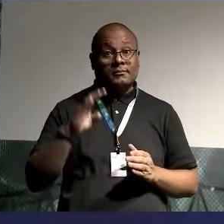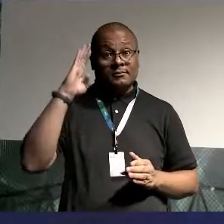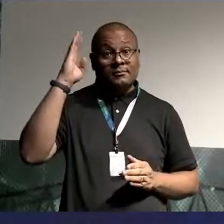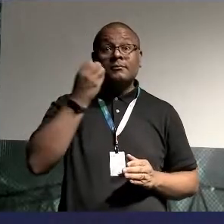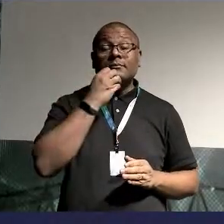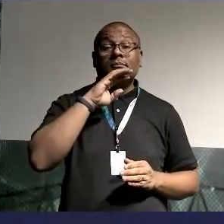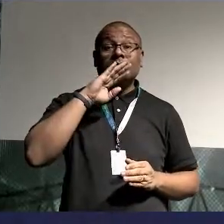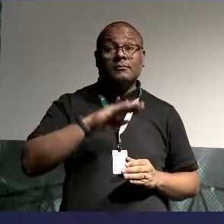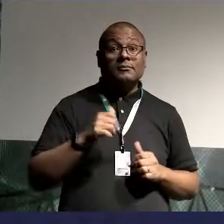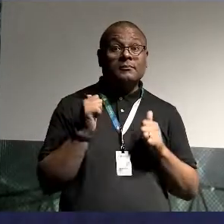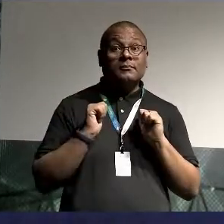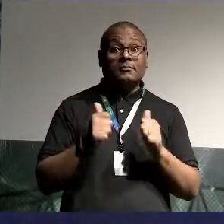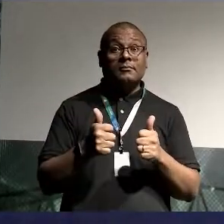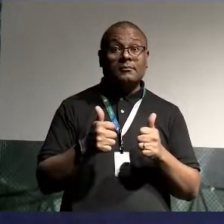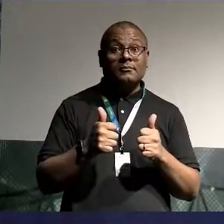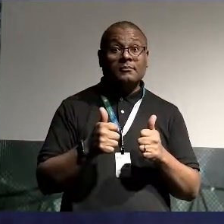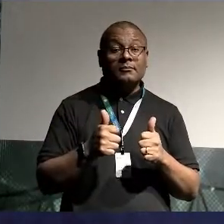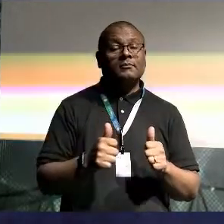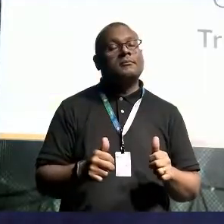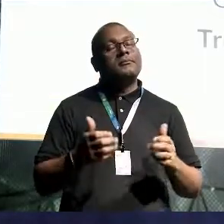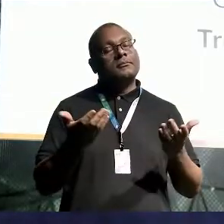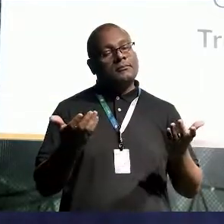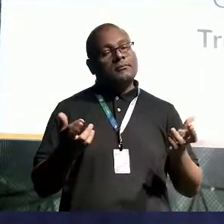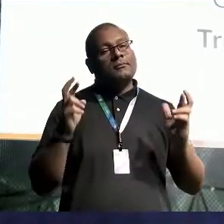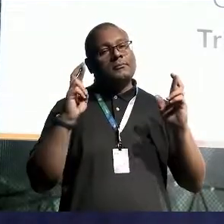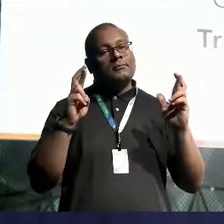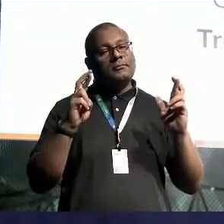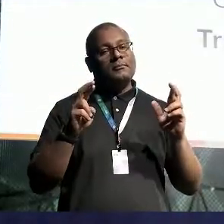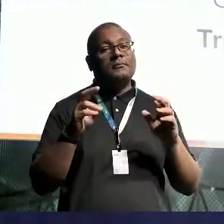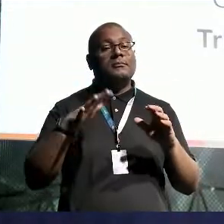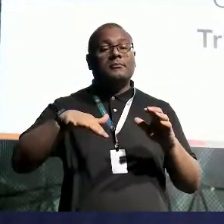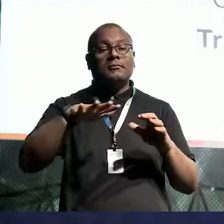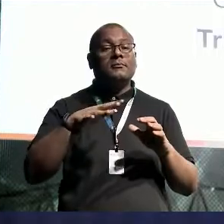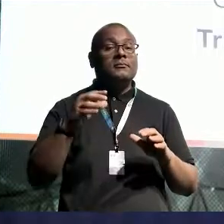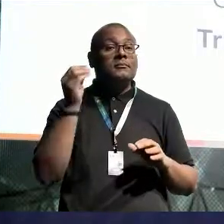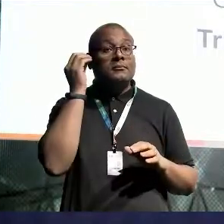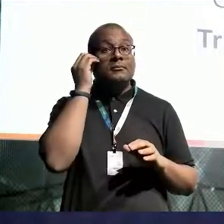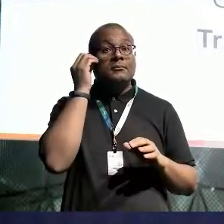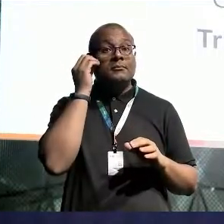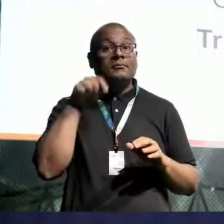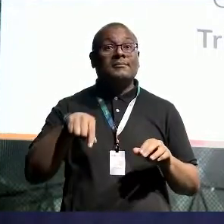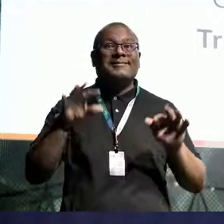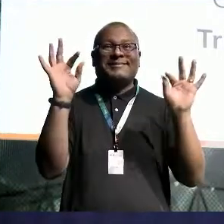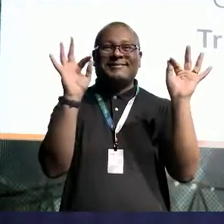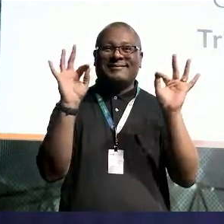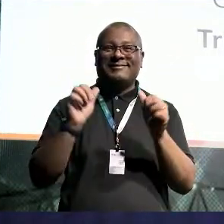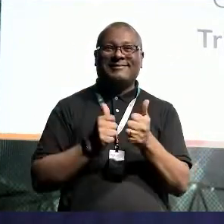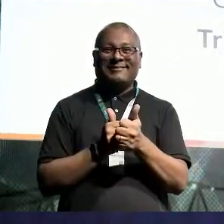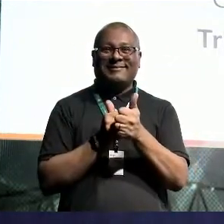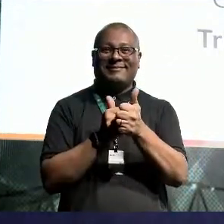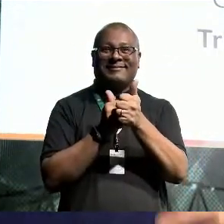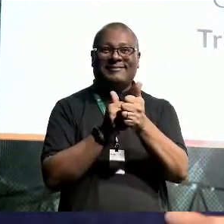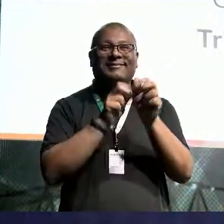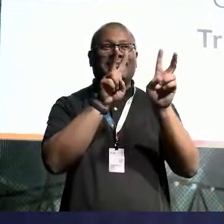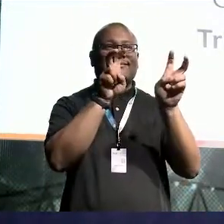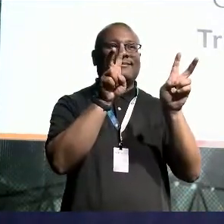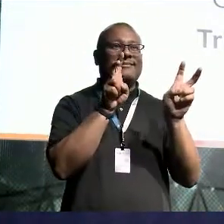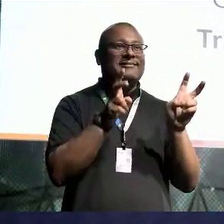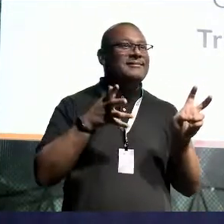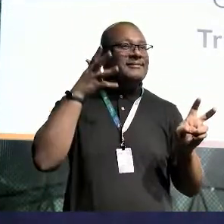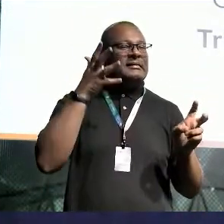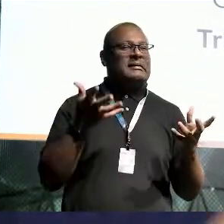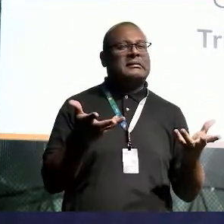Oi, gente, boa tarde, tudo bem? Espero que vocês da trilha de teste estejam muito felizes, estejam acompanhando todas as palestras que